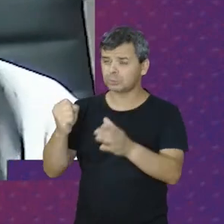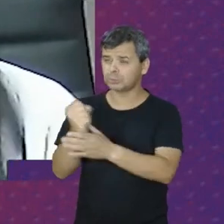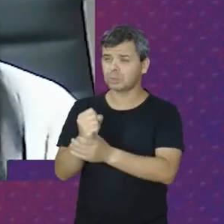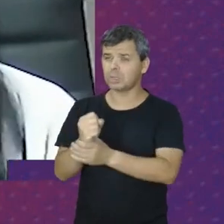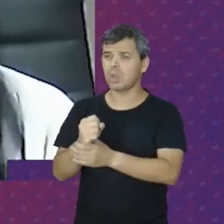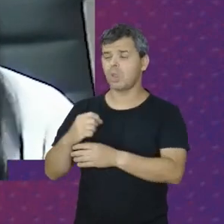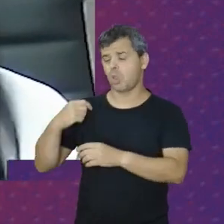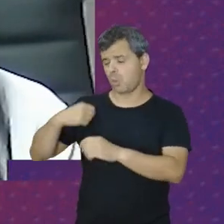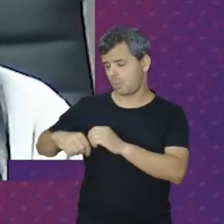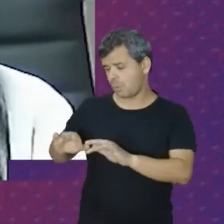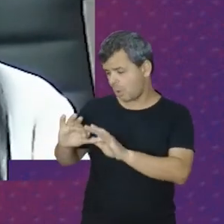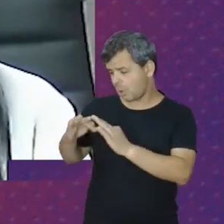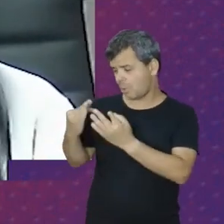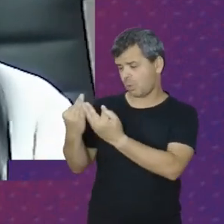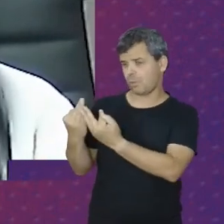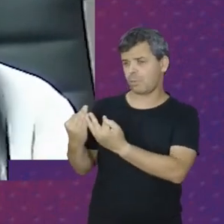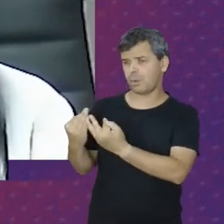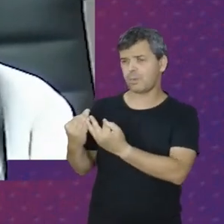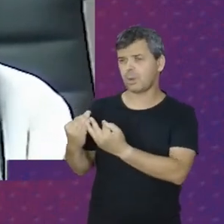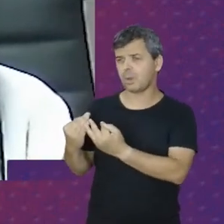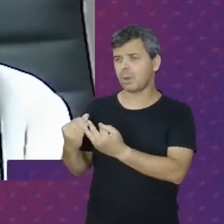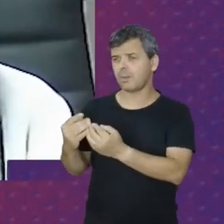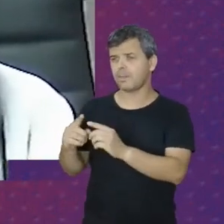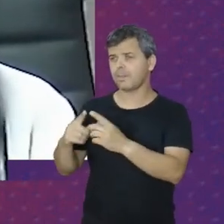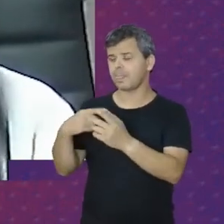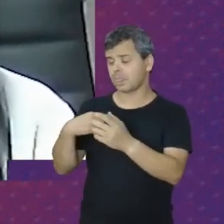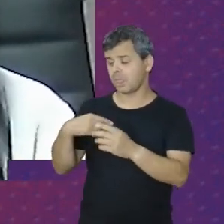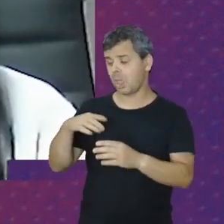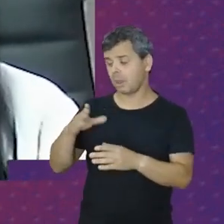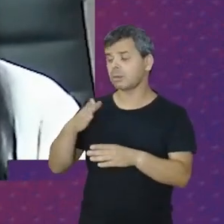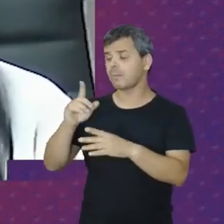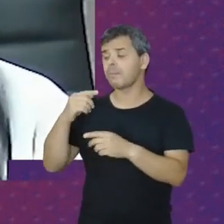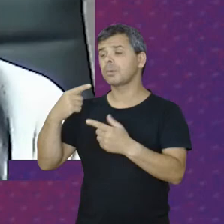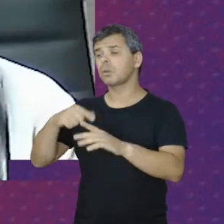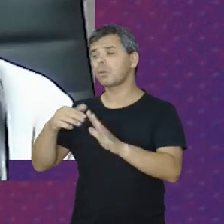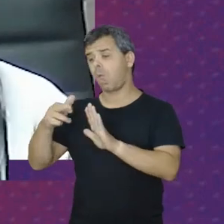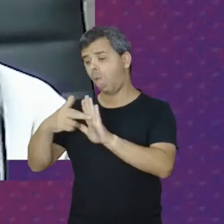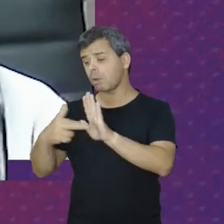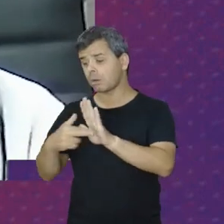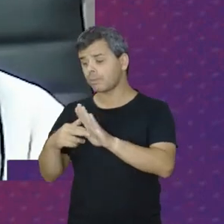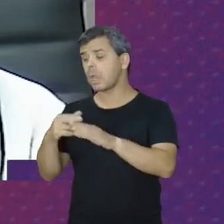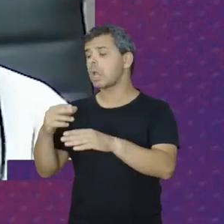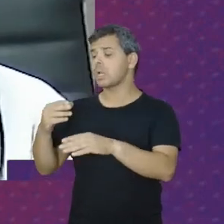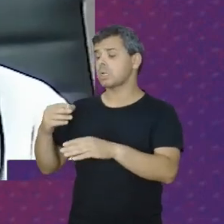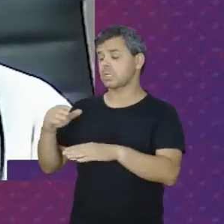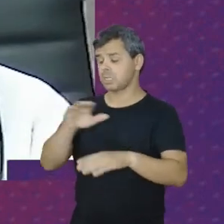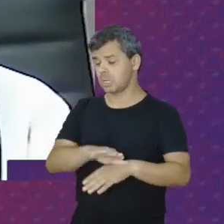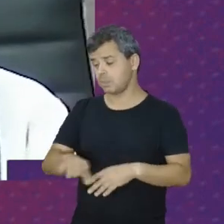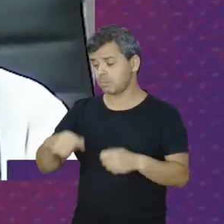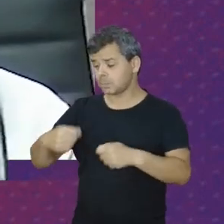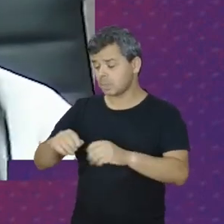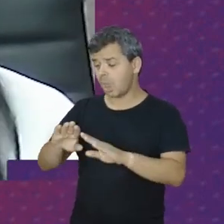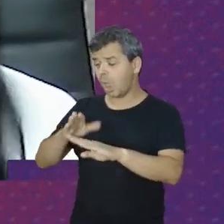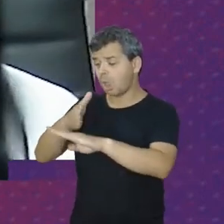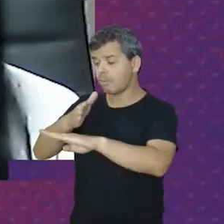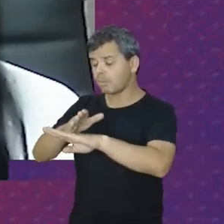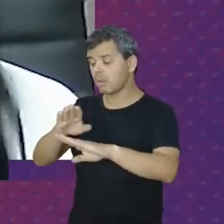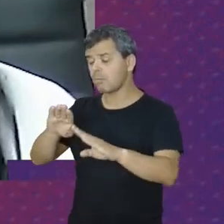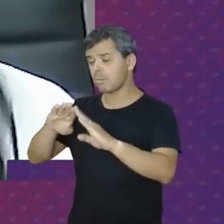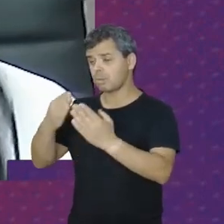Bolsa Família, associado ao condicionante da criança estar na escola, de estar sendo vacinada pela saúde, tá? E outras coisas